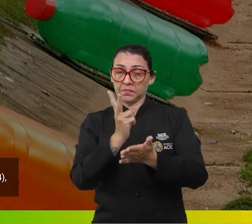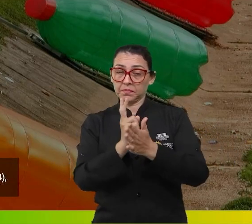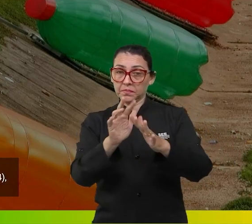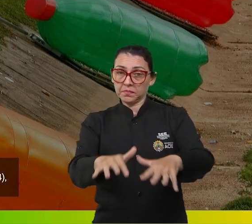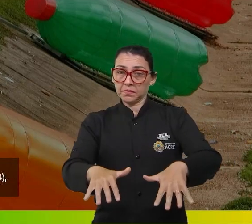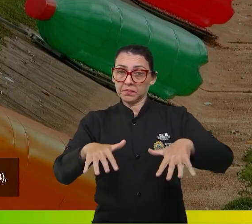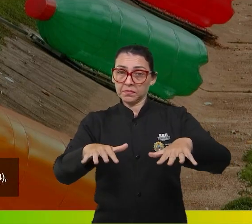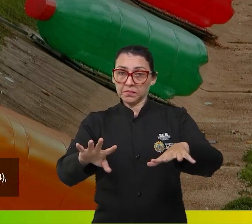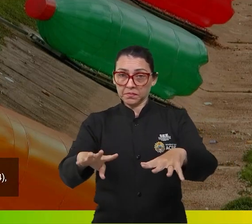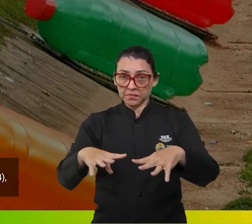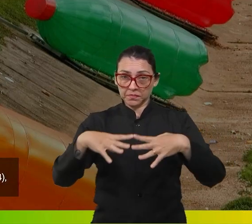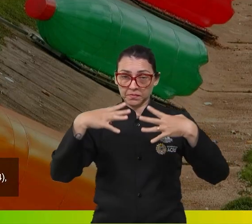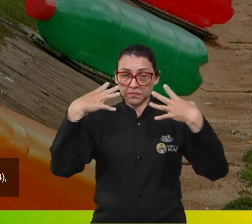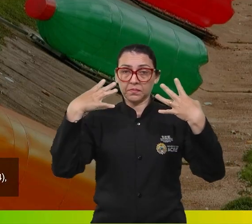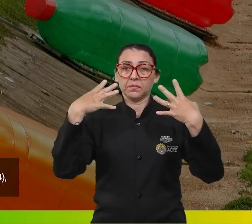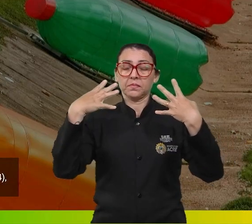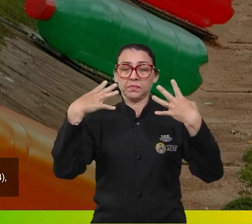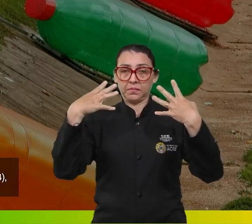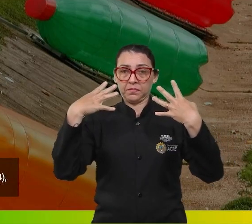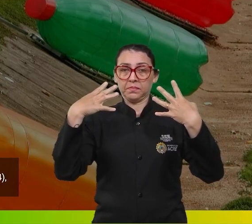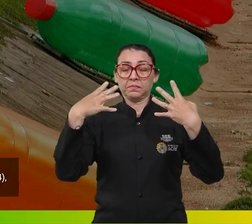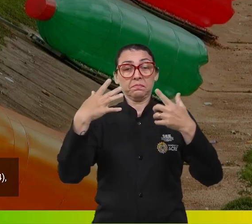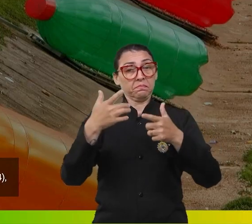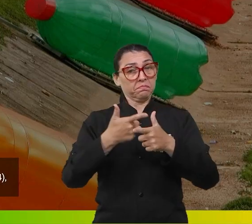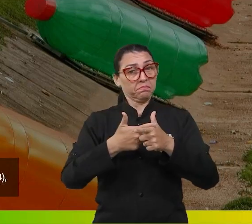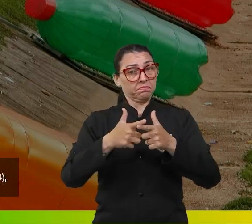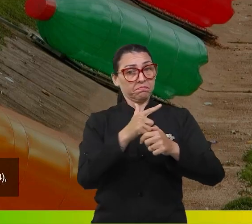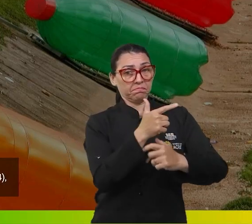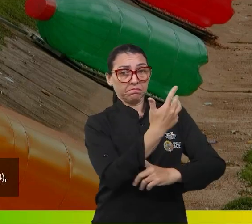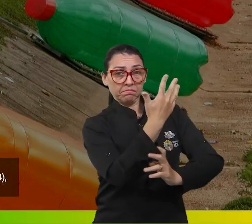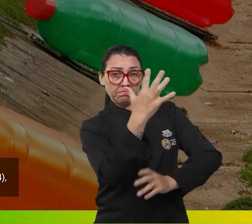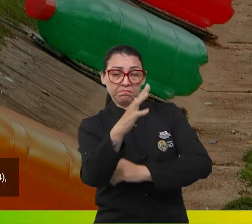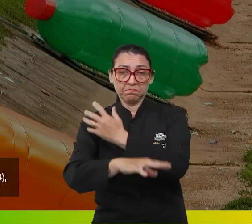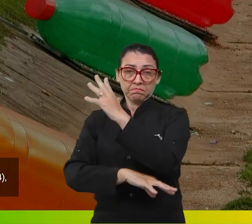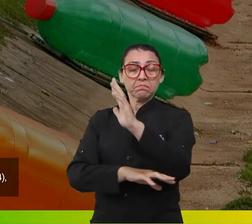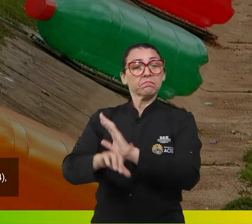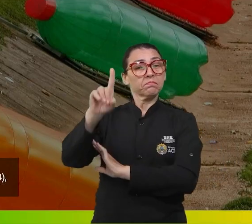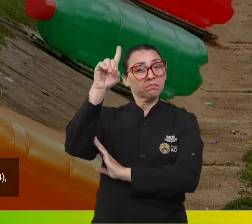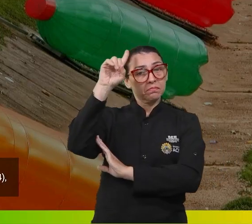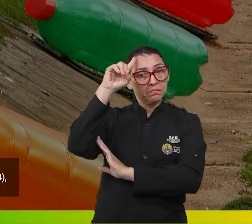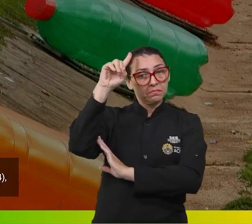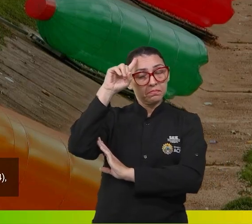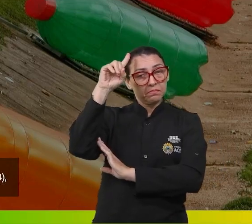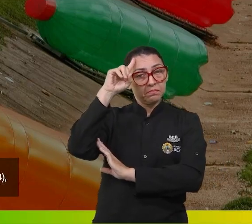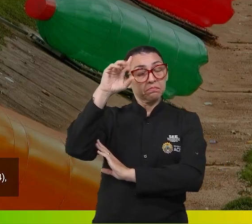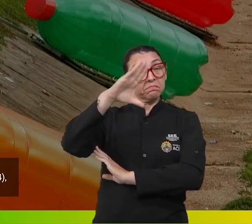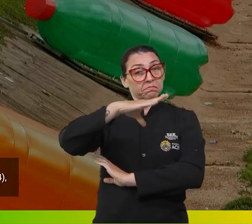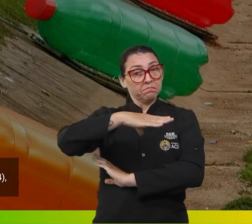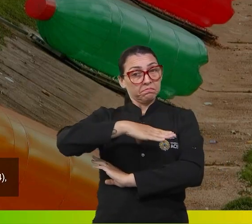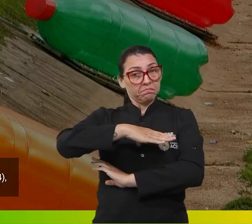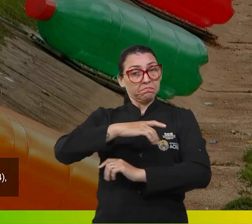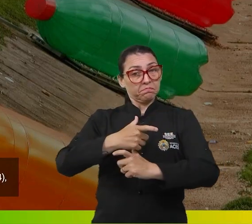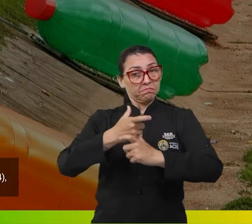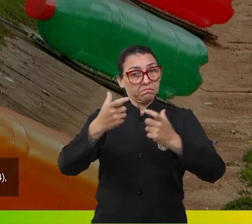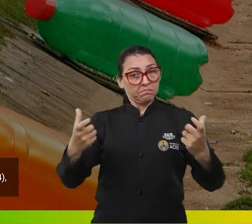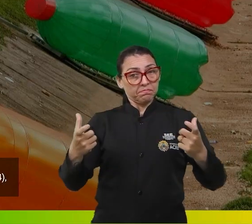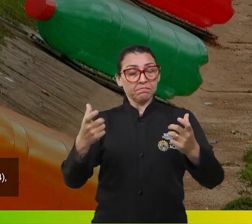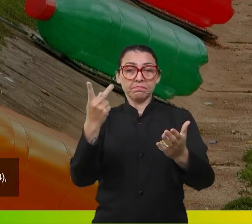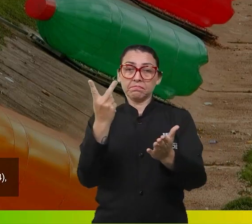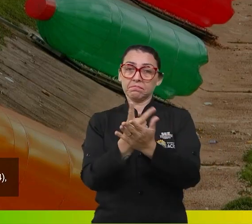para chamar atenção para questões ambientais e para o cotidiano nas metrópoles, sempre